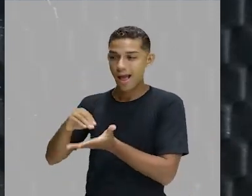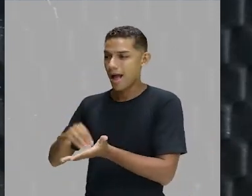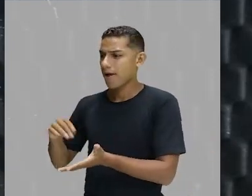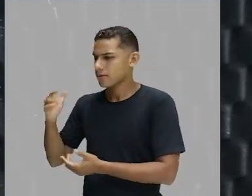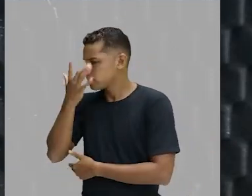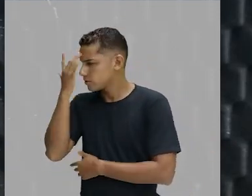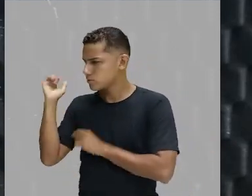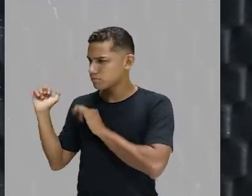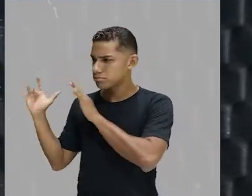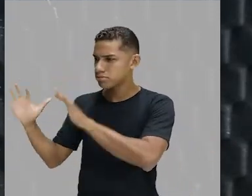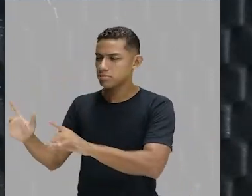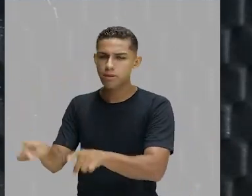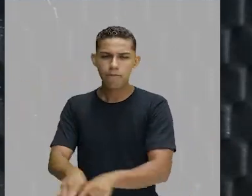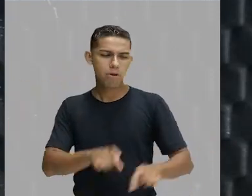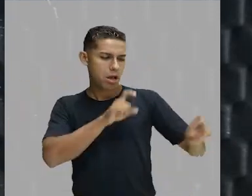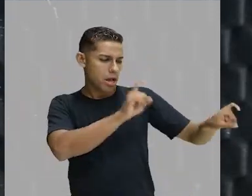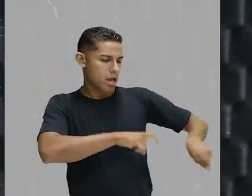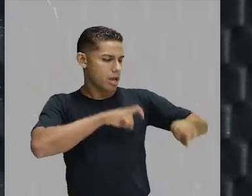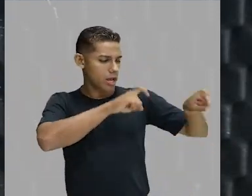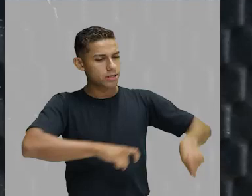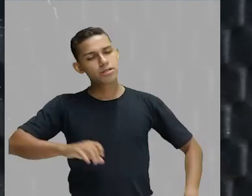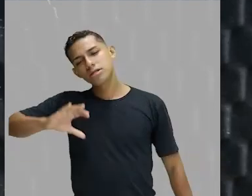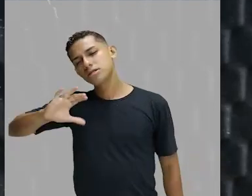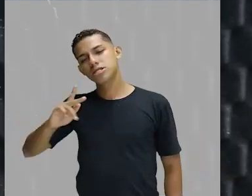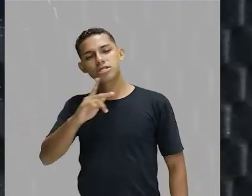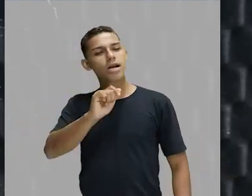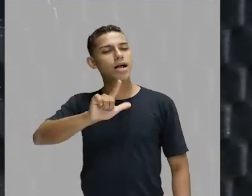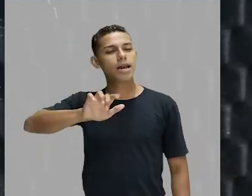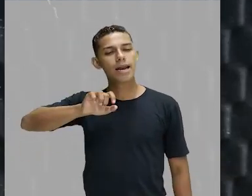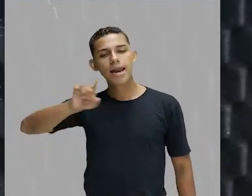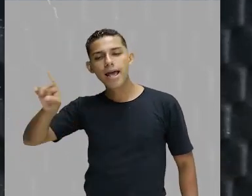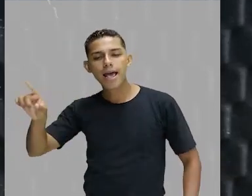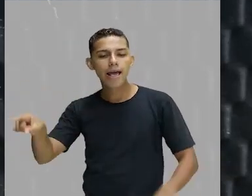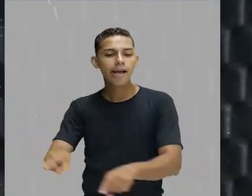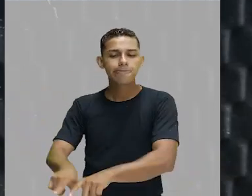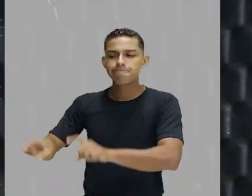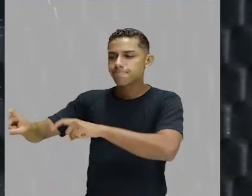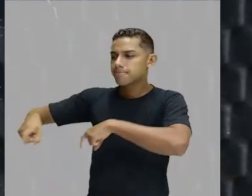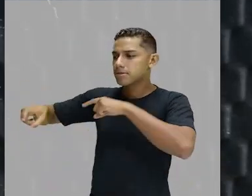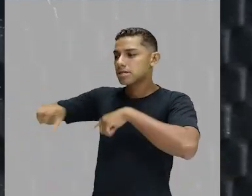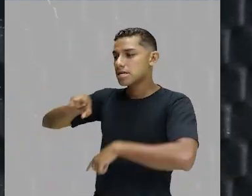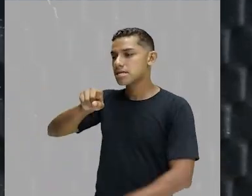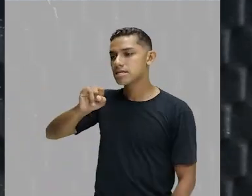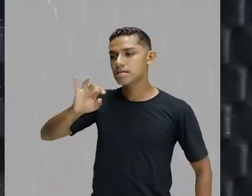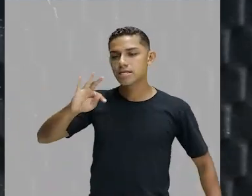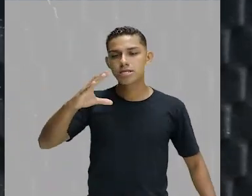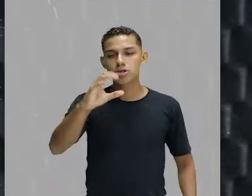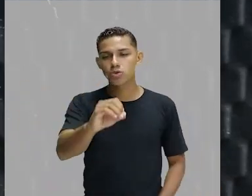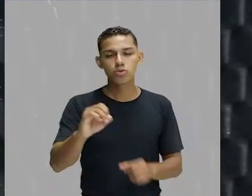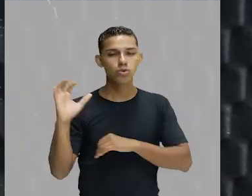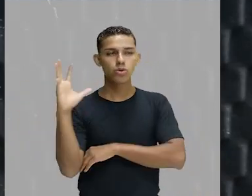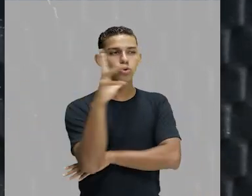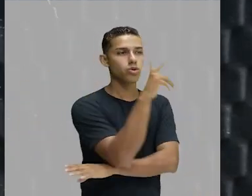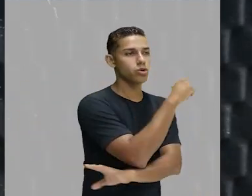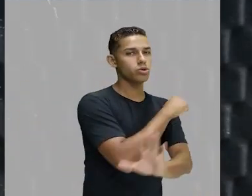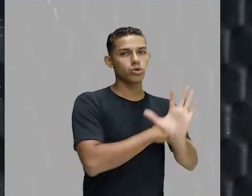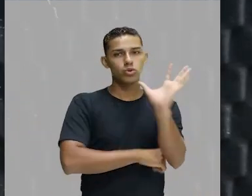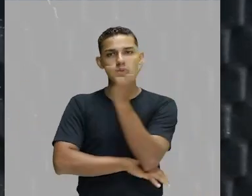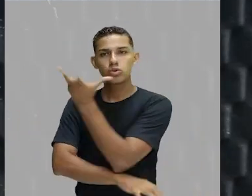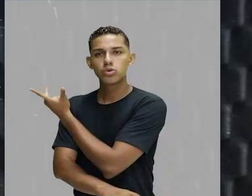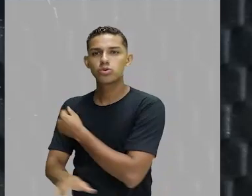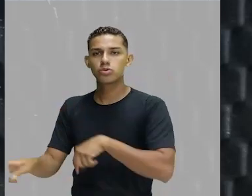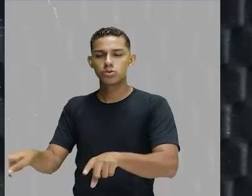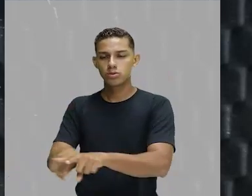chalés, são fazendas, são sítios, tá? Em meio a muita natureza, que servem